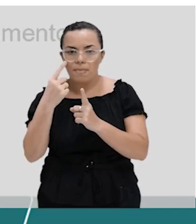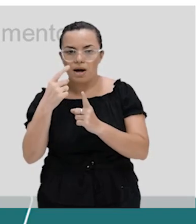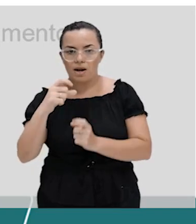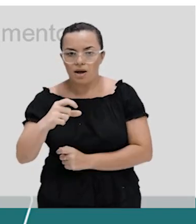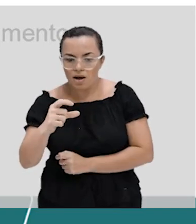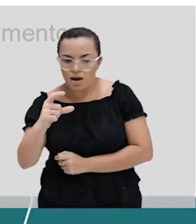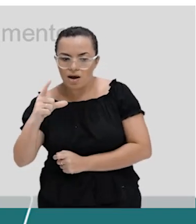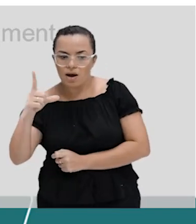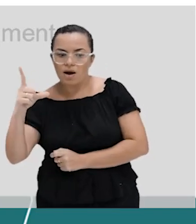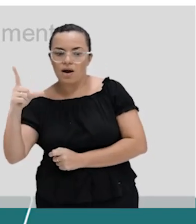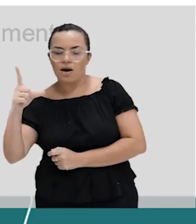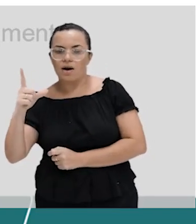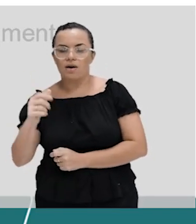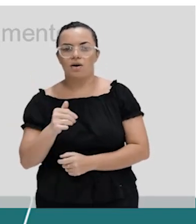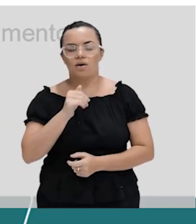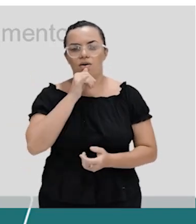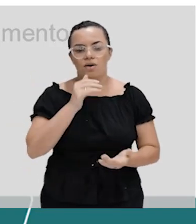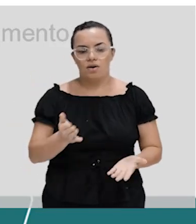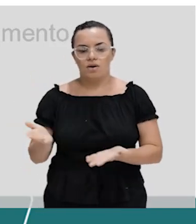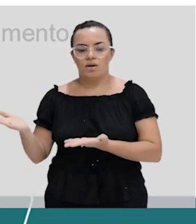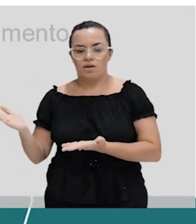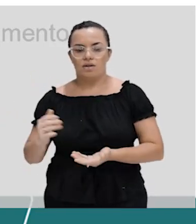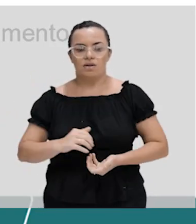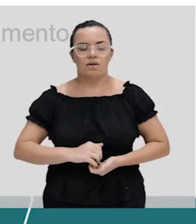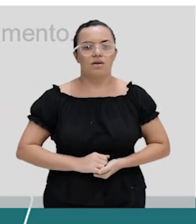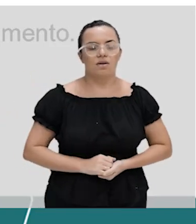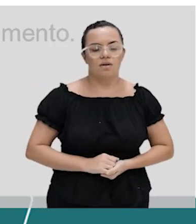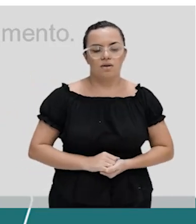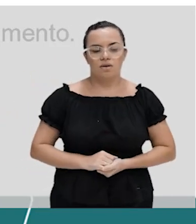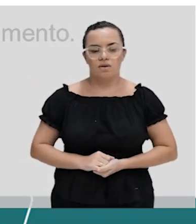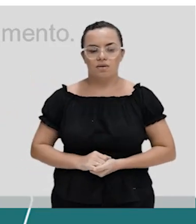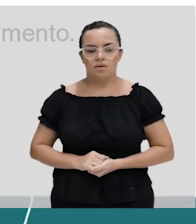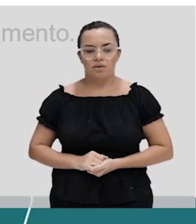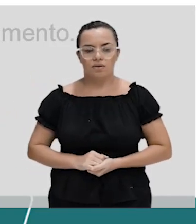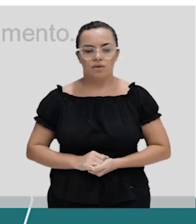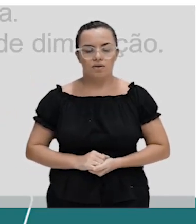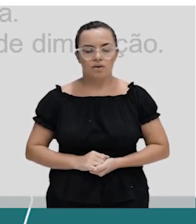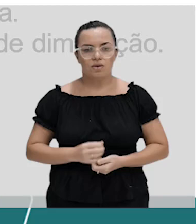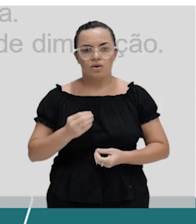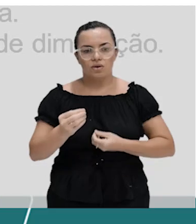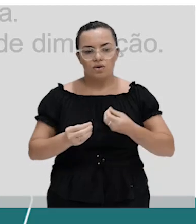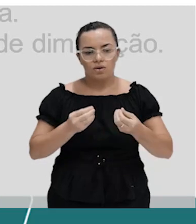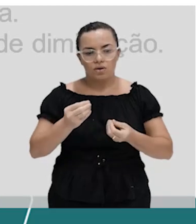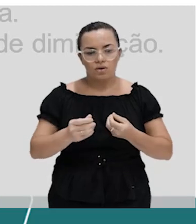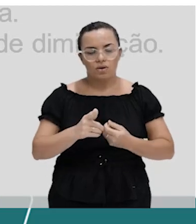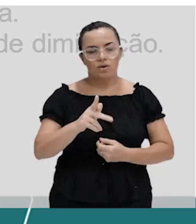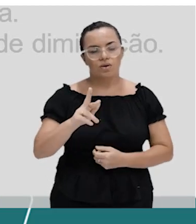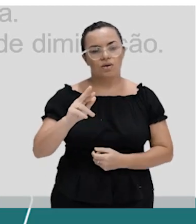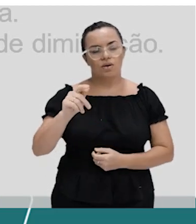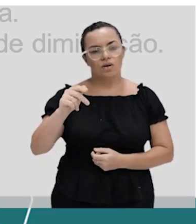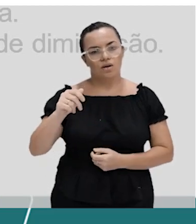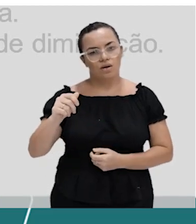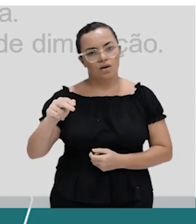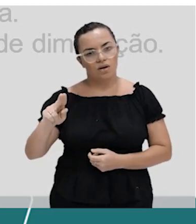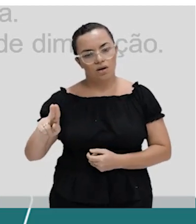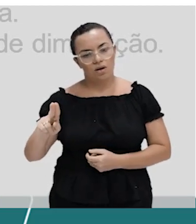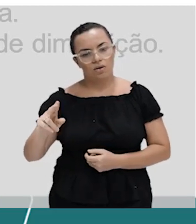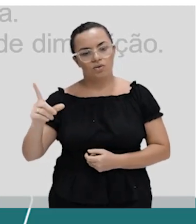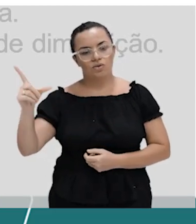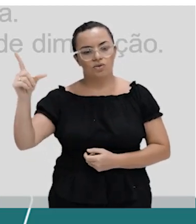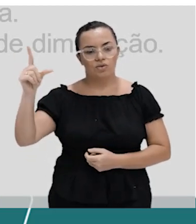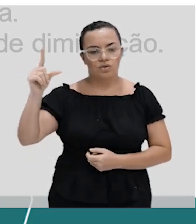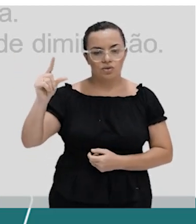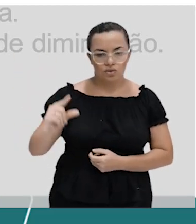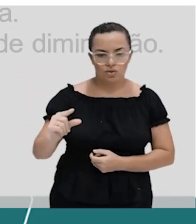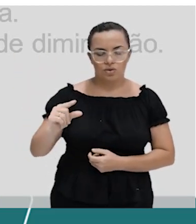de aumento. Casa, casarão. O grau diminutivo indica a diminuição do tamanho do ser. Pode